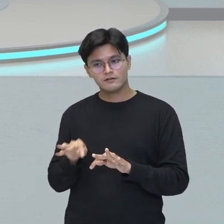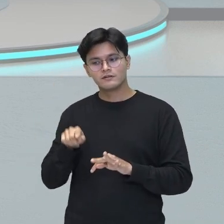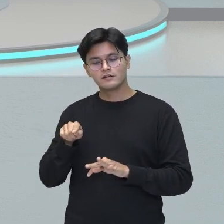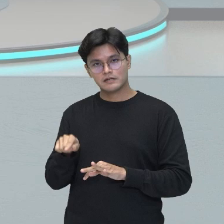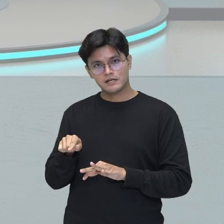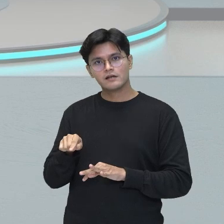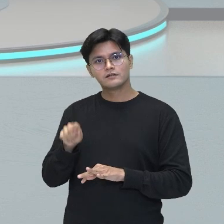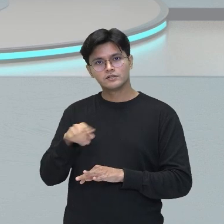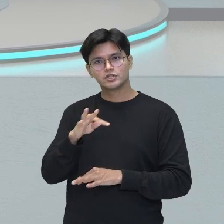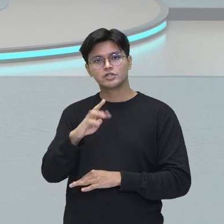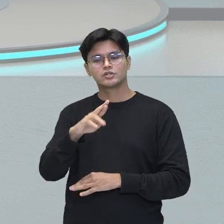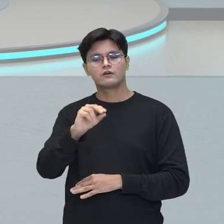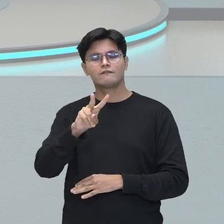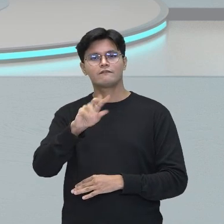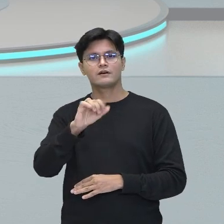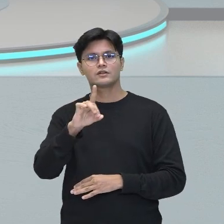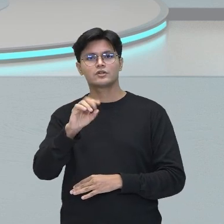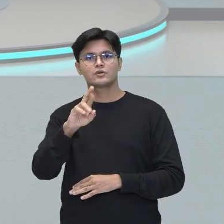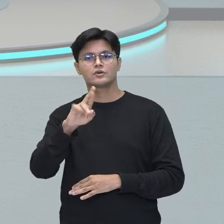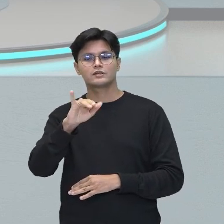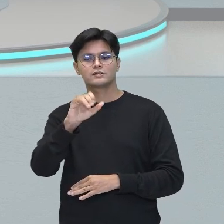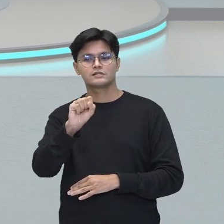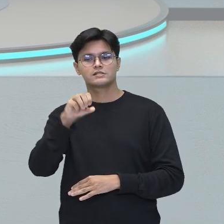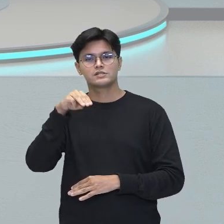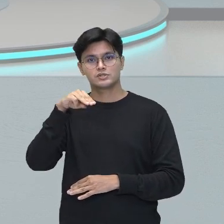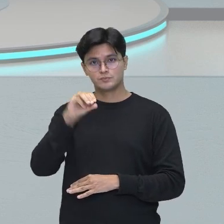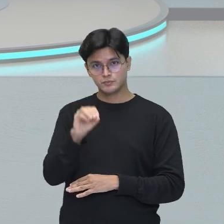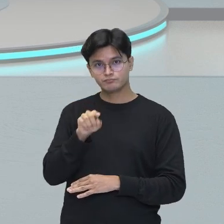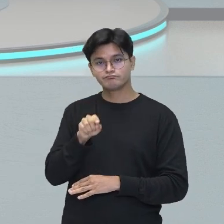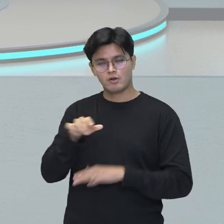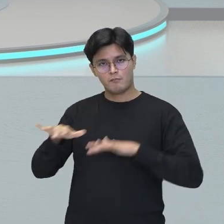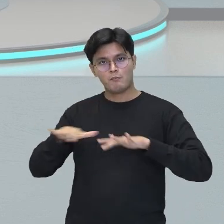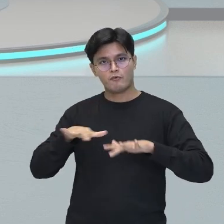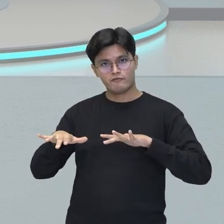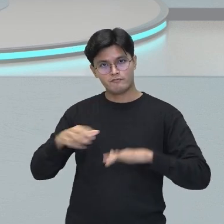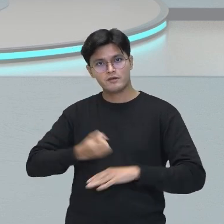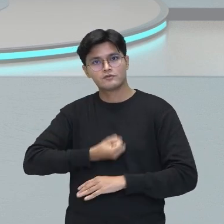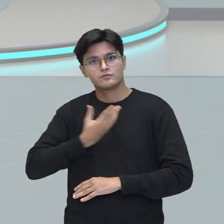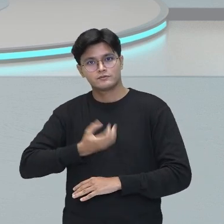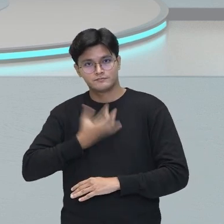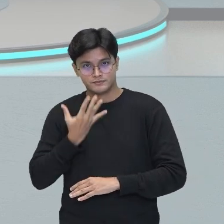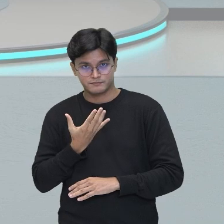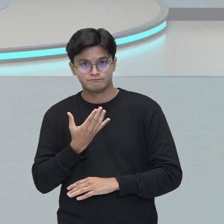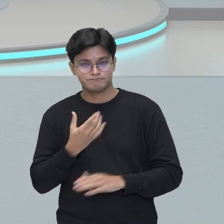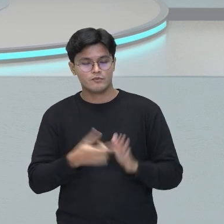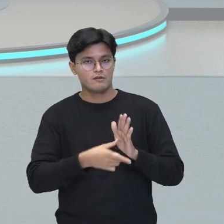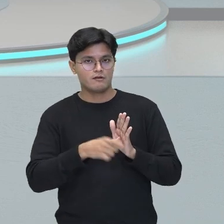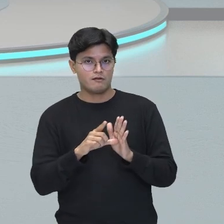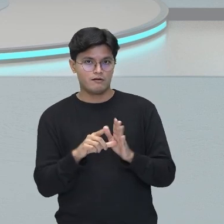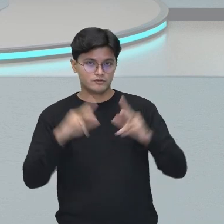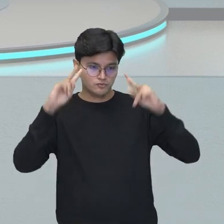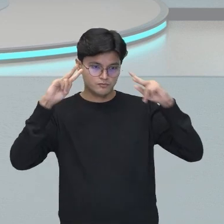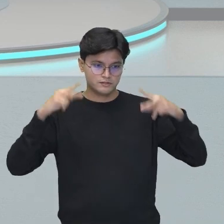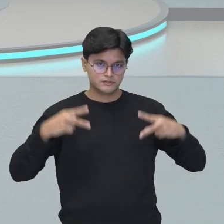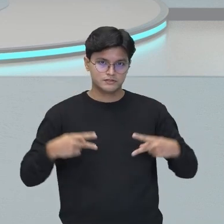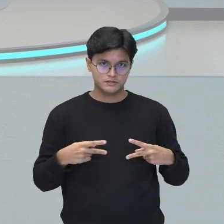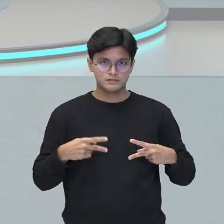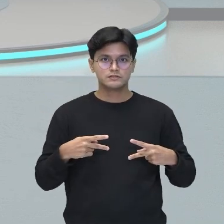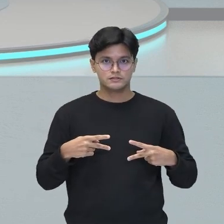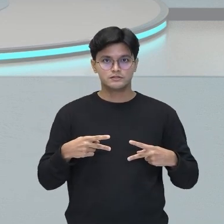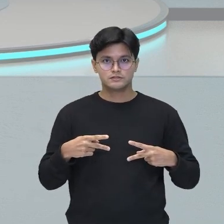trovadorismo né o movimento anterior ao humanismo então foi